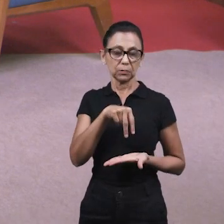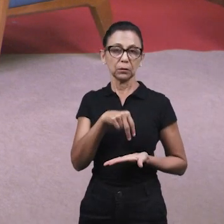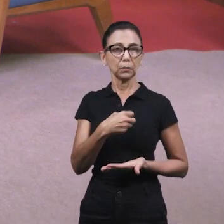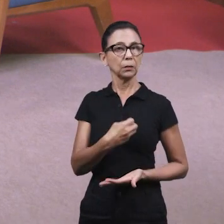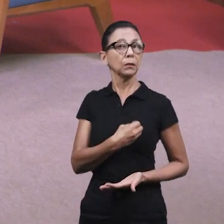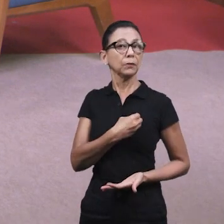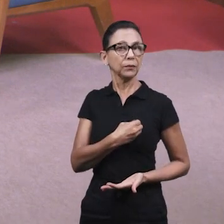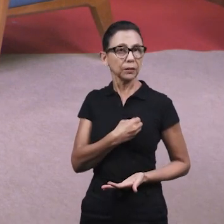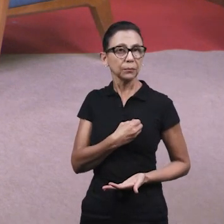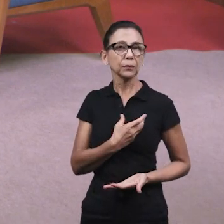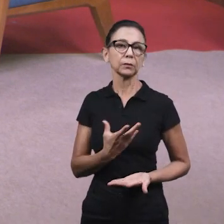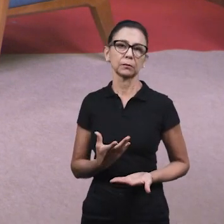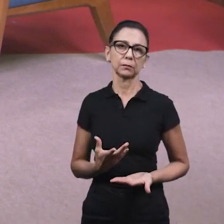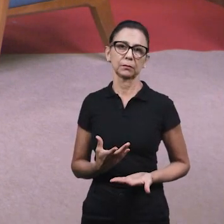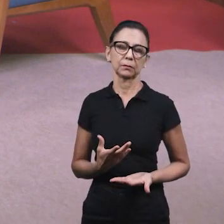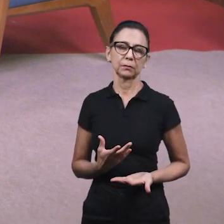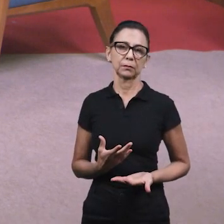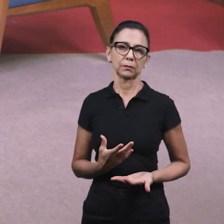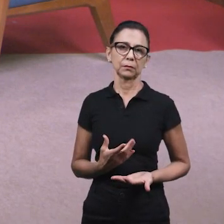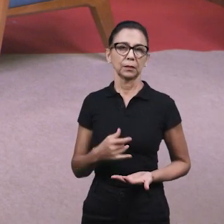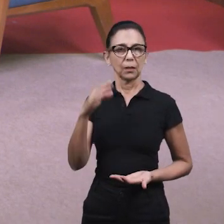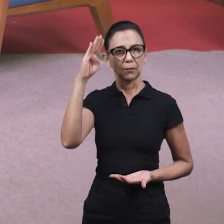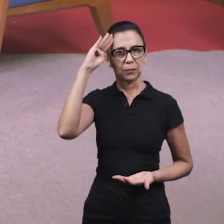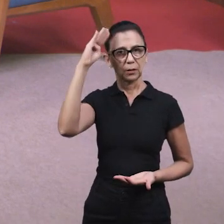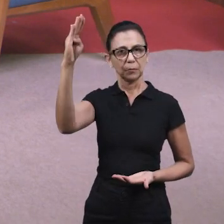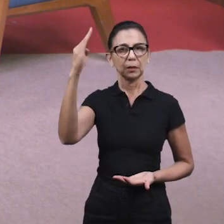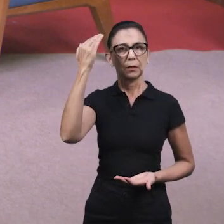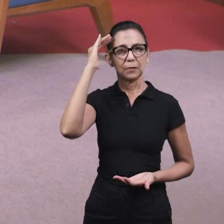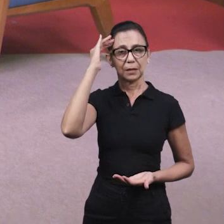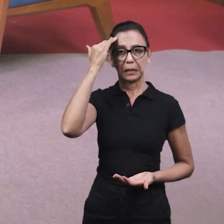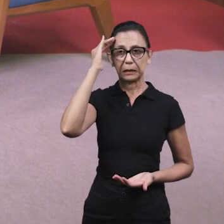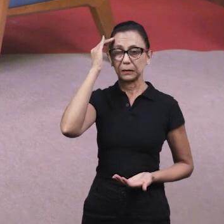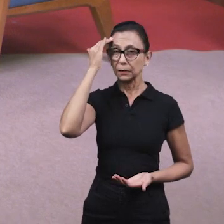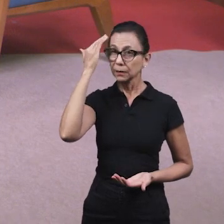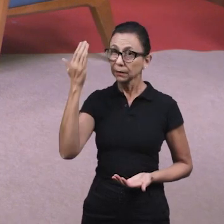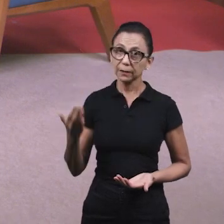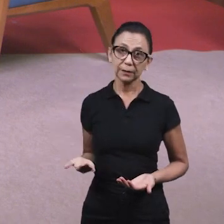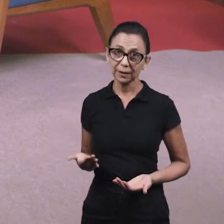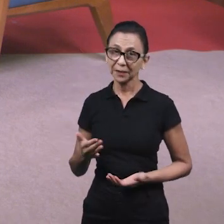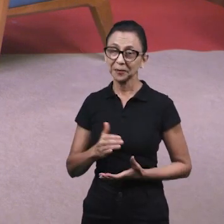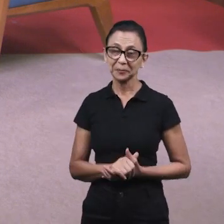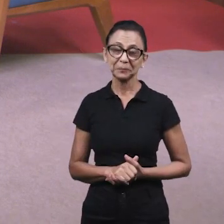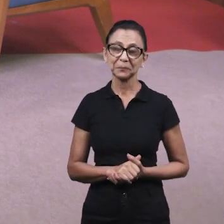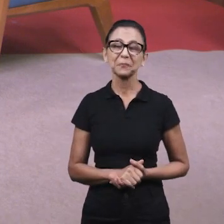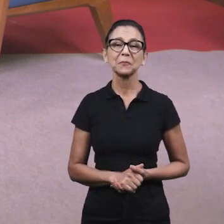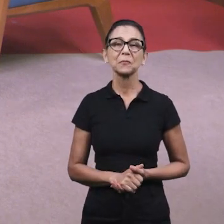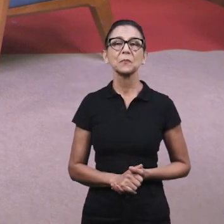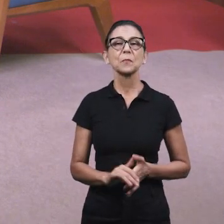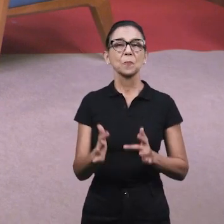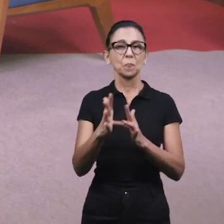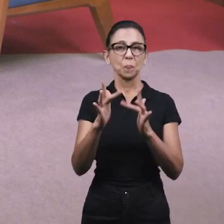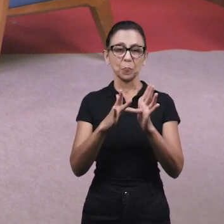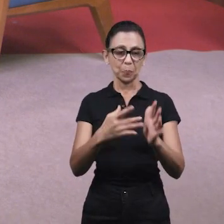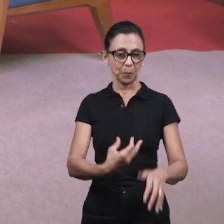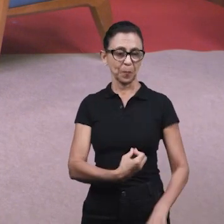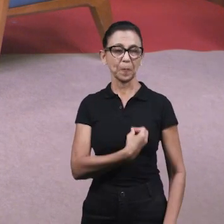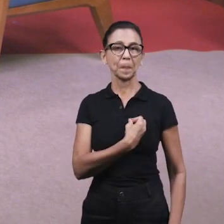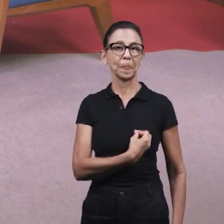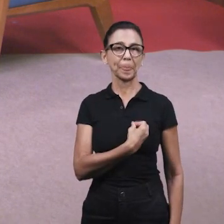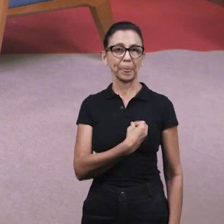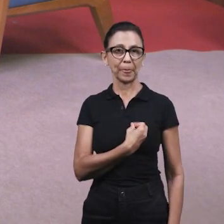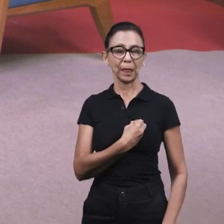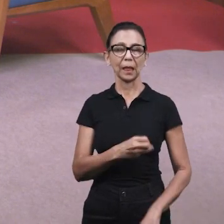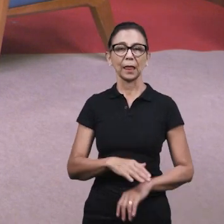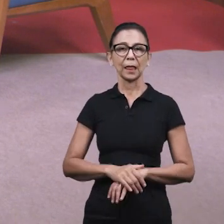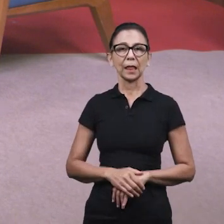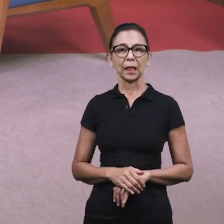homem se achegar, sair dessa posição de Sitim e ir para próximo do Jordão, que fala do Senhor Jesus,